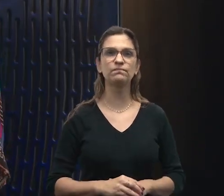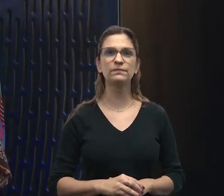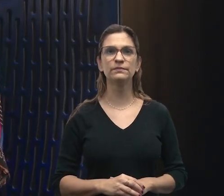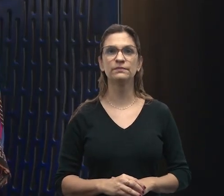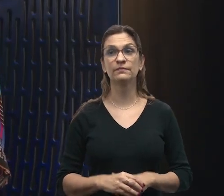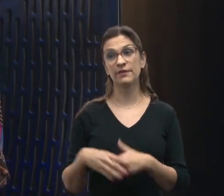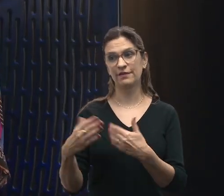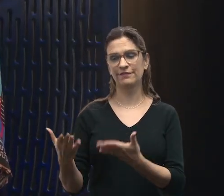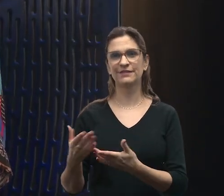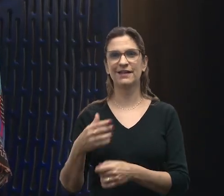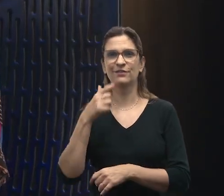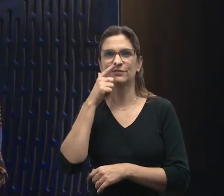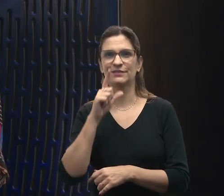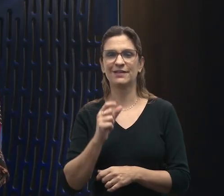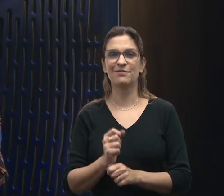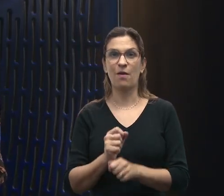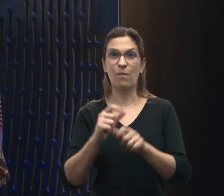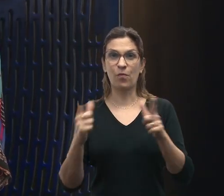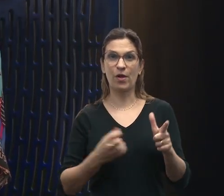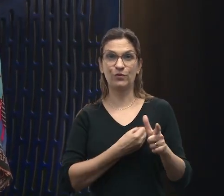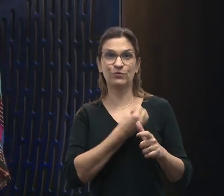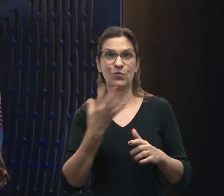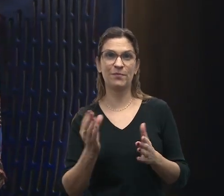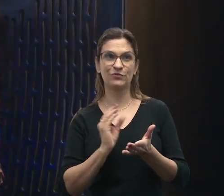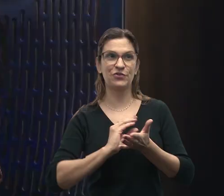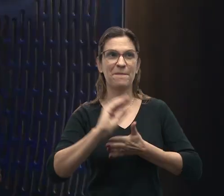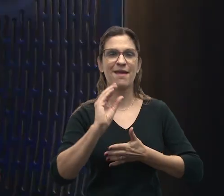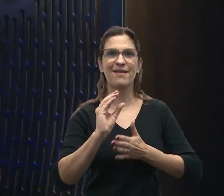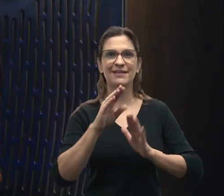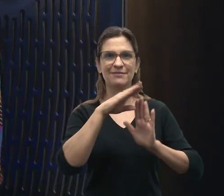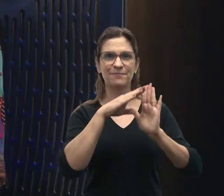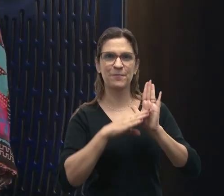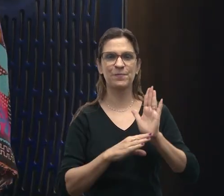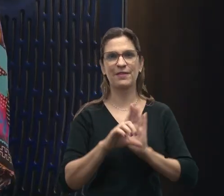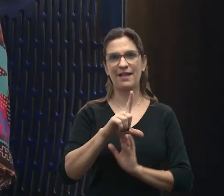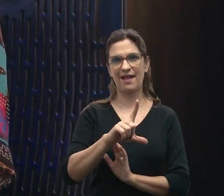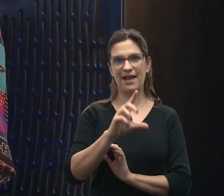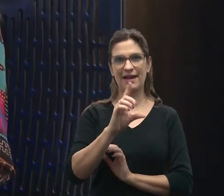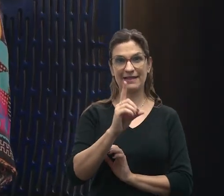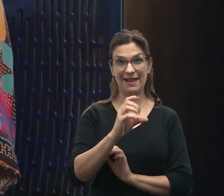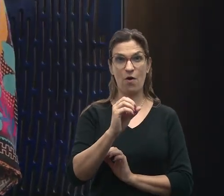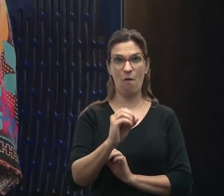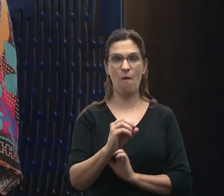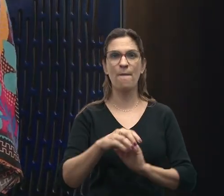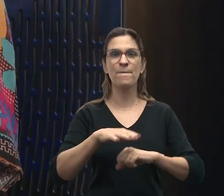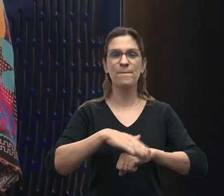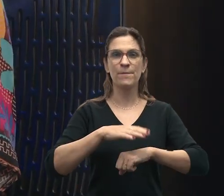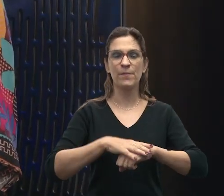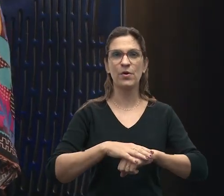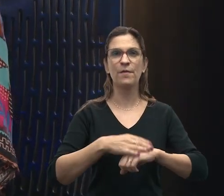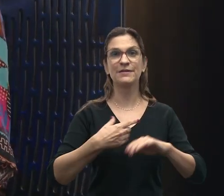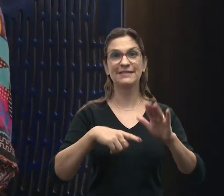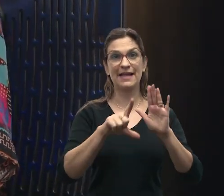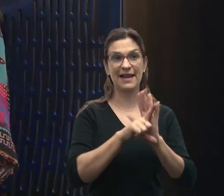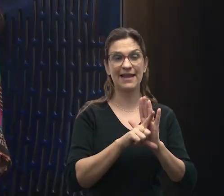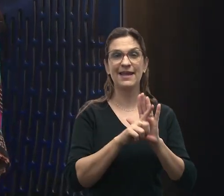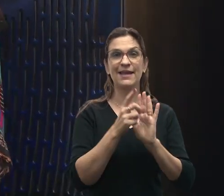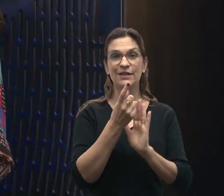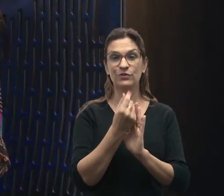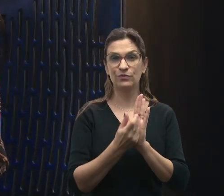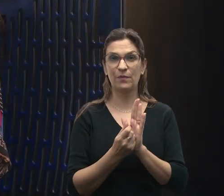emendas aprovadas na LDO, né, a Lei de Diretrizes Orçamentárias, que aí estabelece as diretrizes para o orçamento do ano que